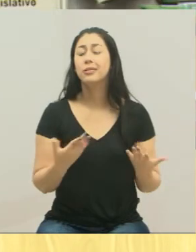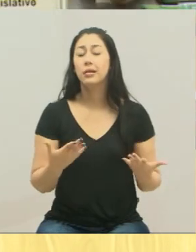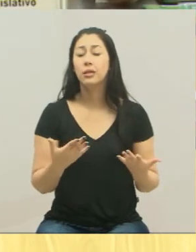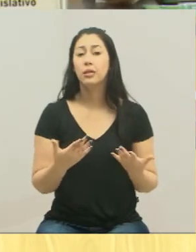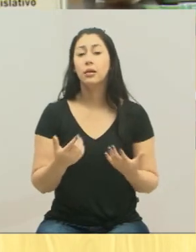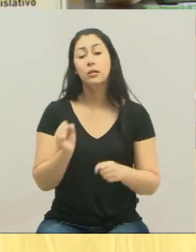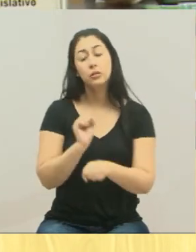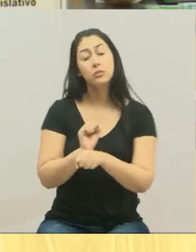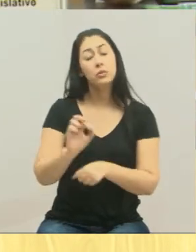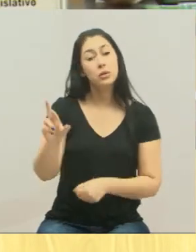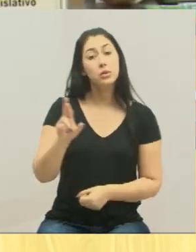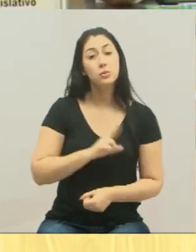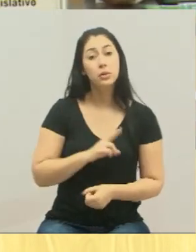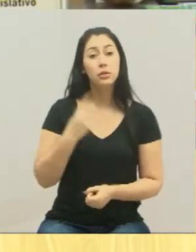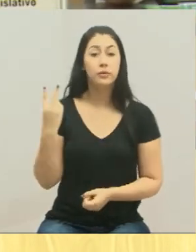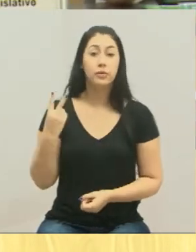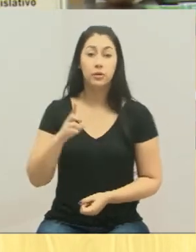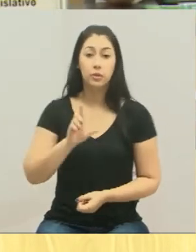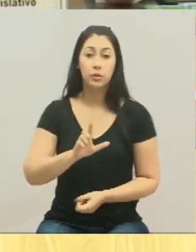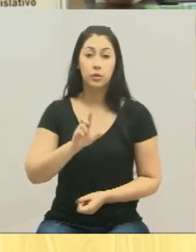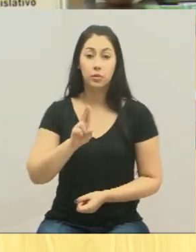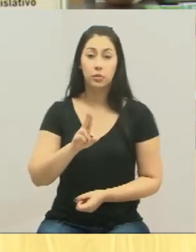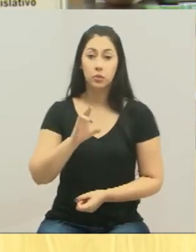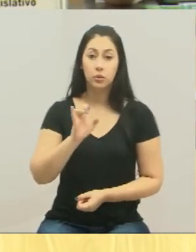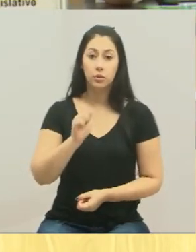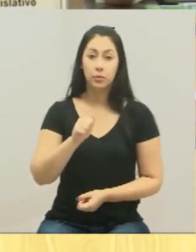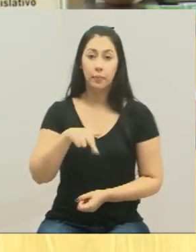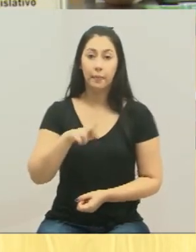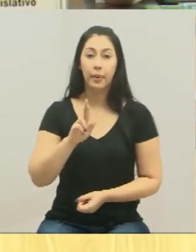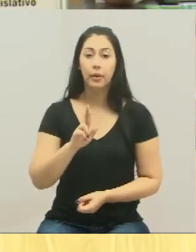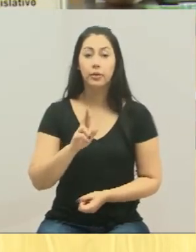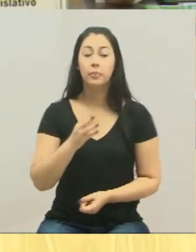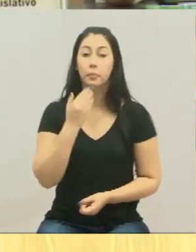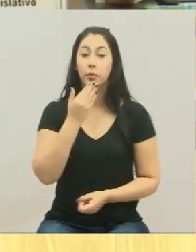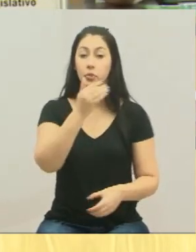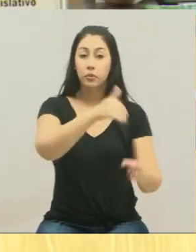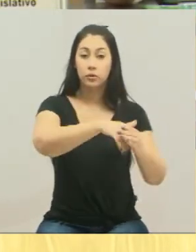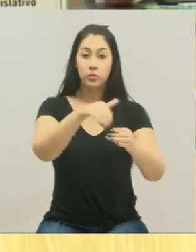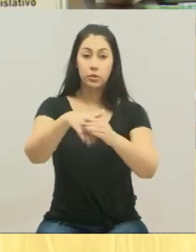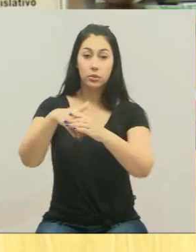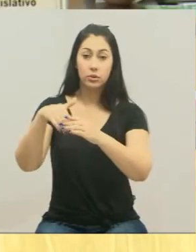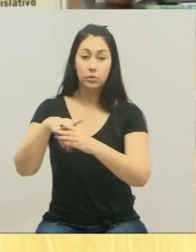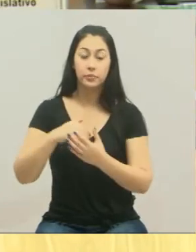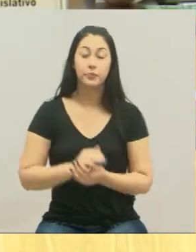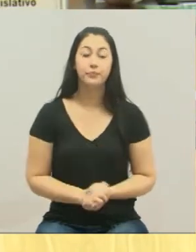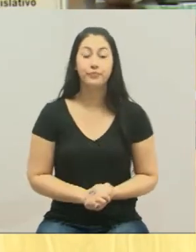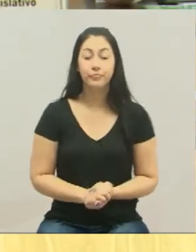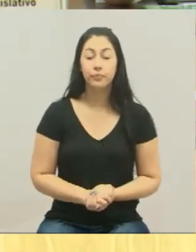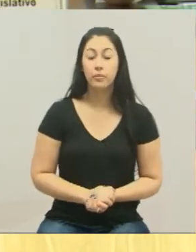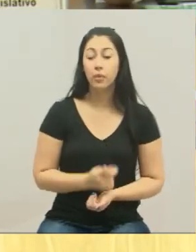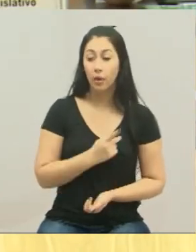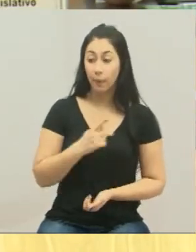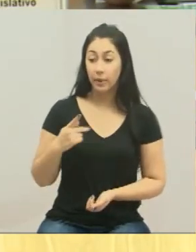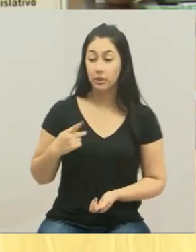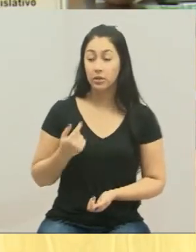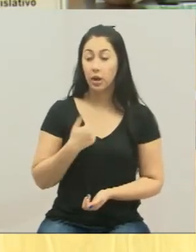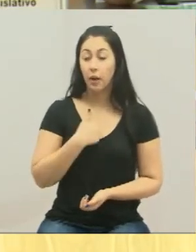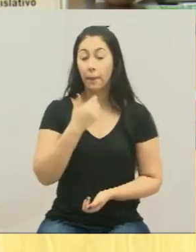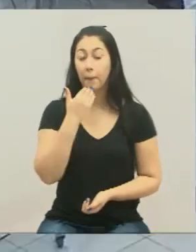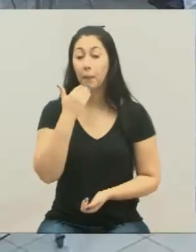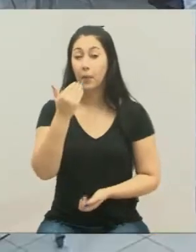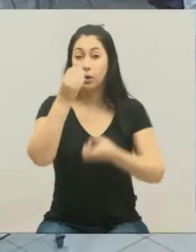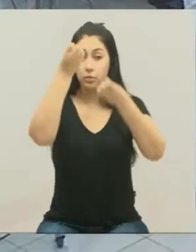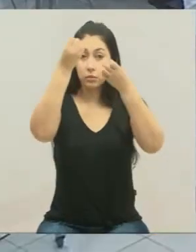manifestação, subscrevemos. Vereadora Lucimar Ponciano. Senhor presidente, foi solicitado votação. Senhor presidente, esse pedido de